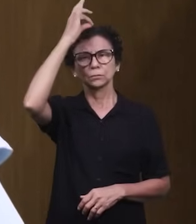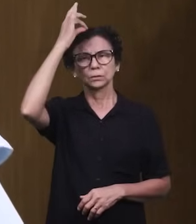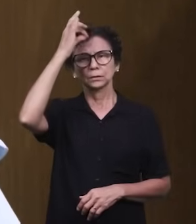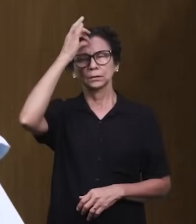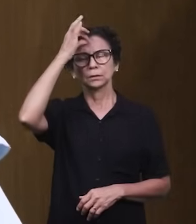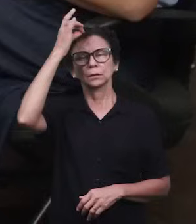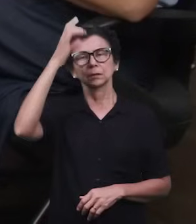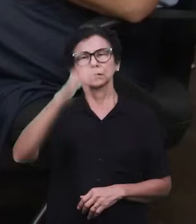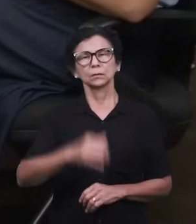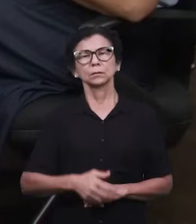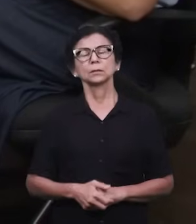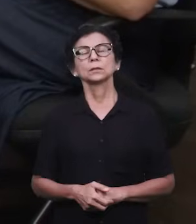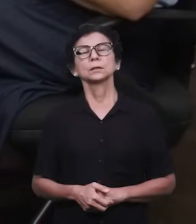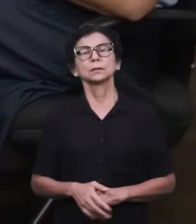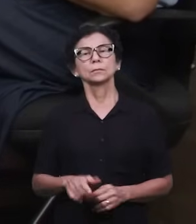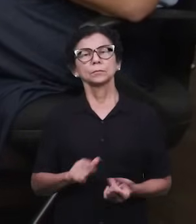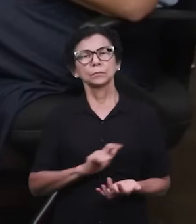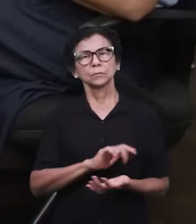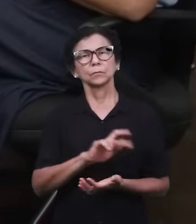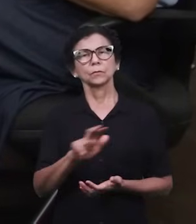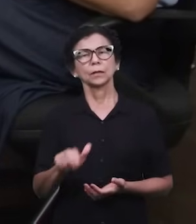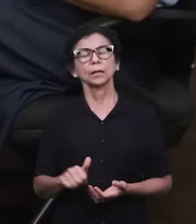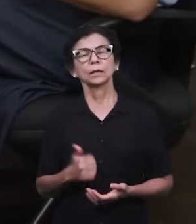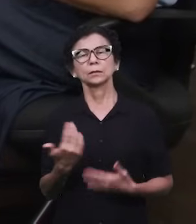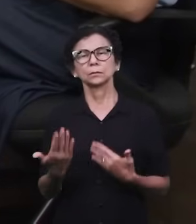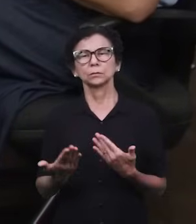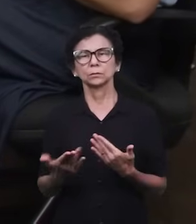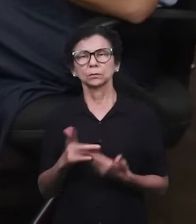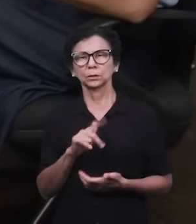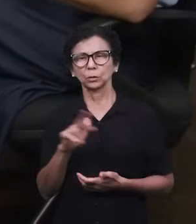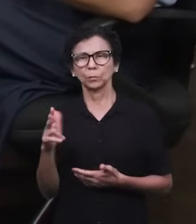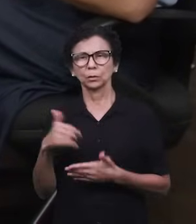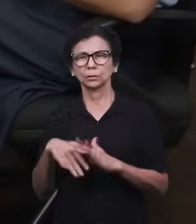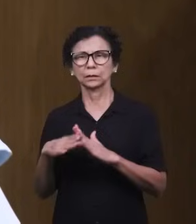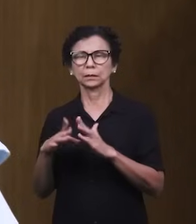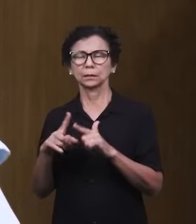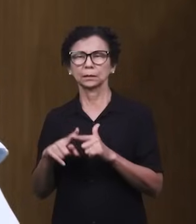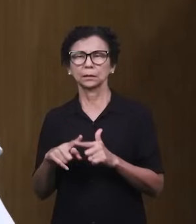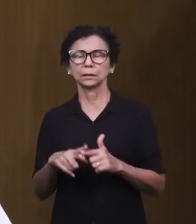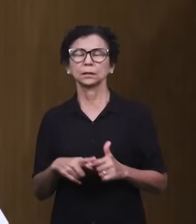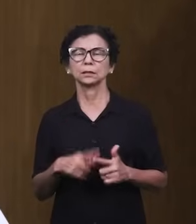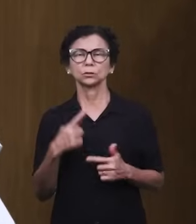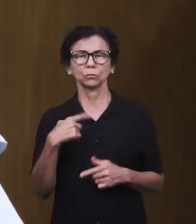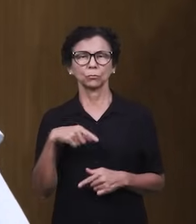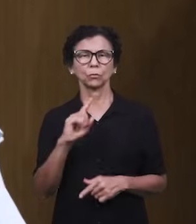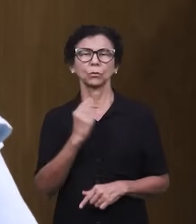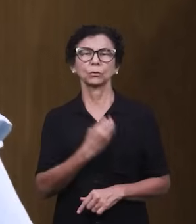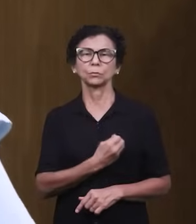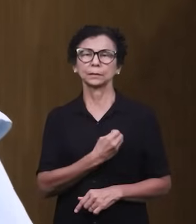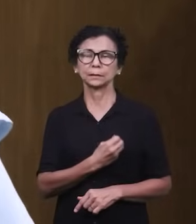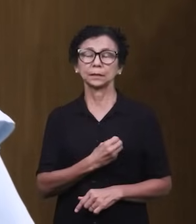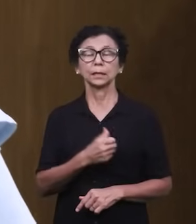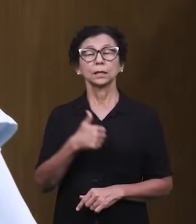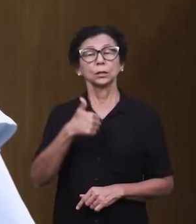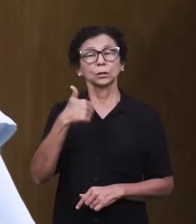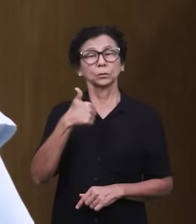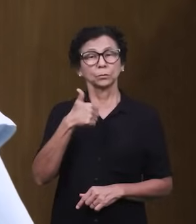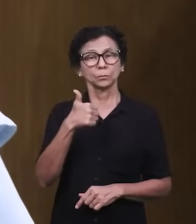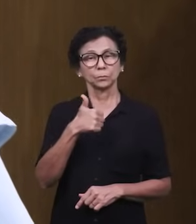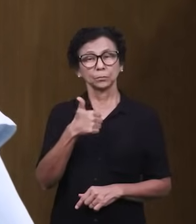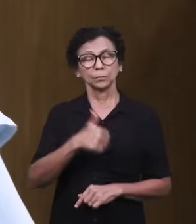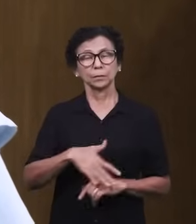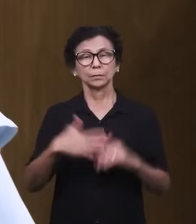ajudando, passar a partitura para ela. E com o tempo acaba gravando os louvores,